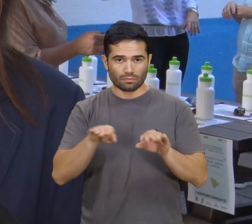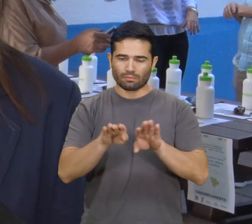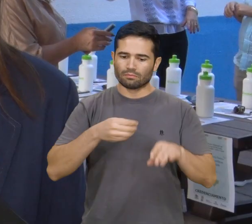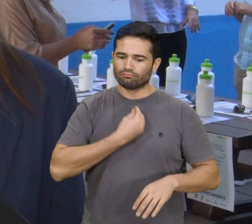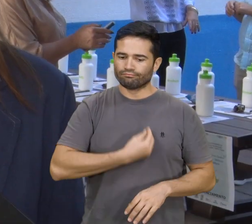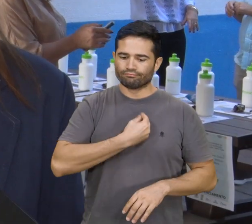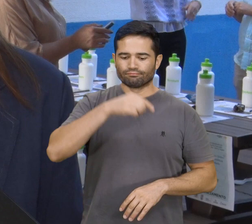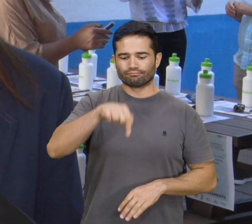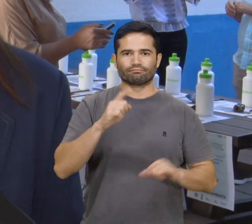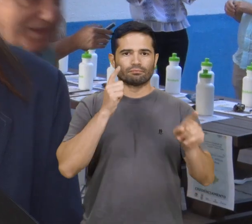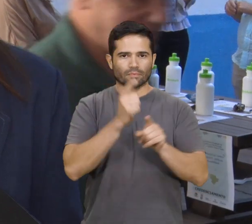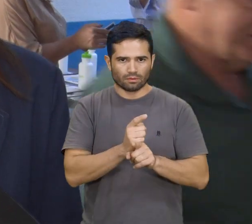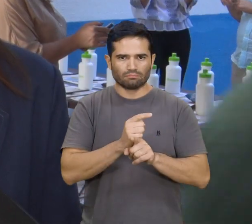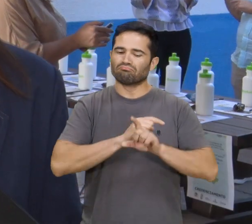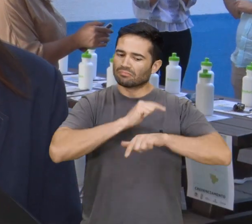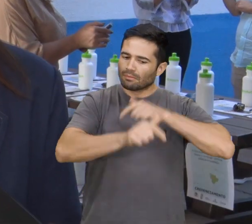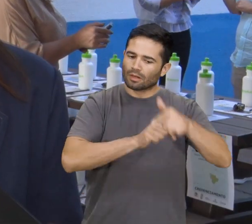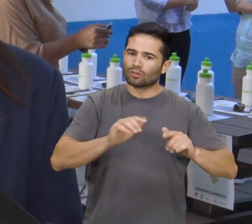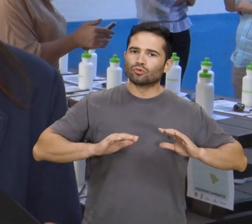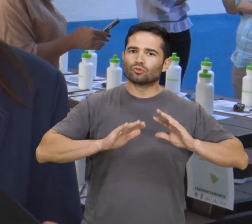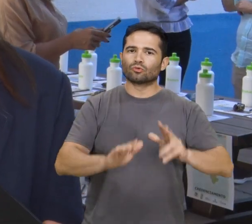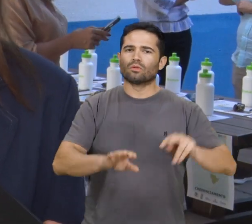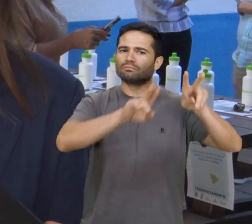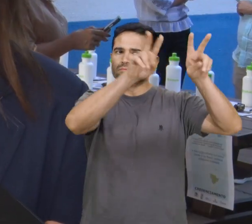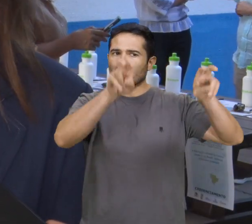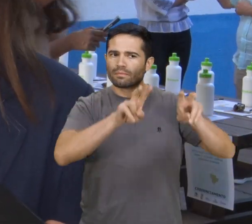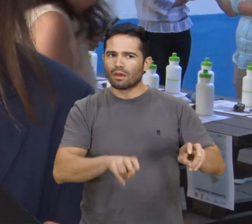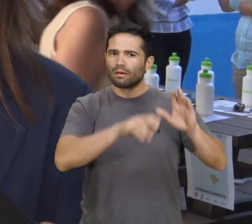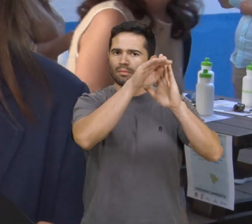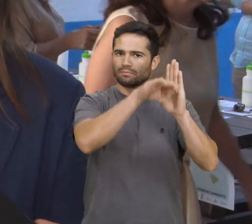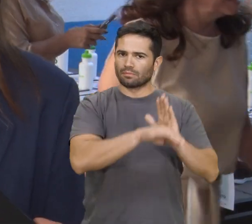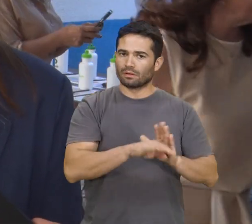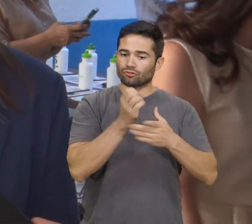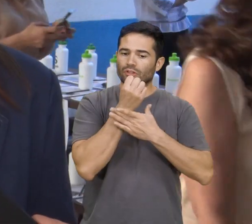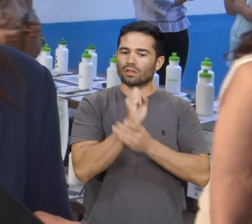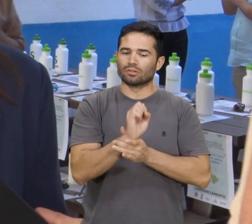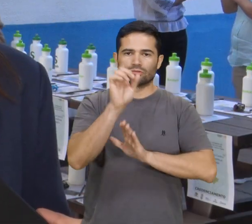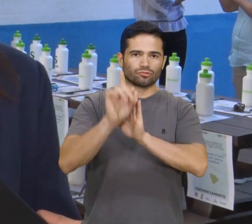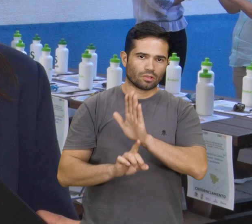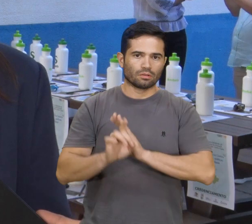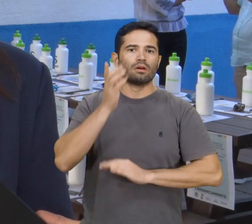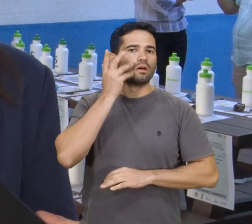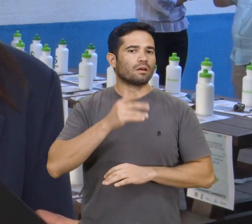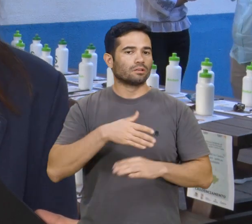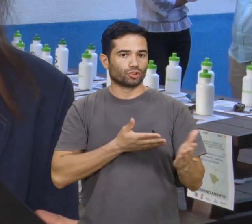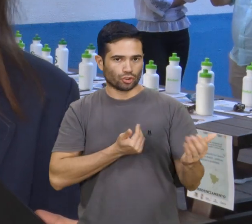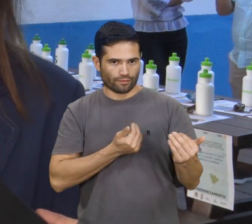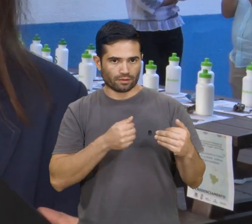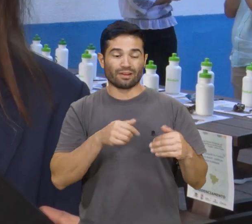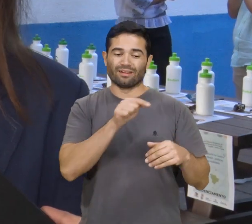encontro. A Defensoria tem atuado em todas as pautas de garantia de direitos das crianças e adolescentes, e a educação é